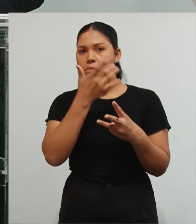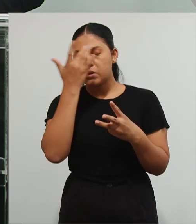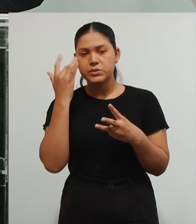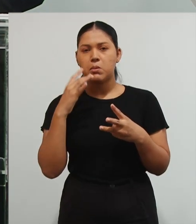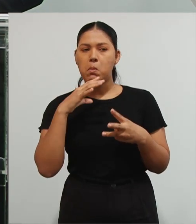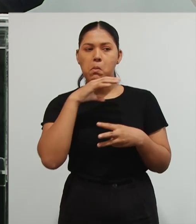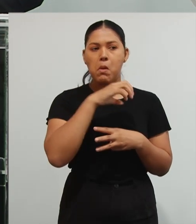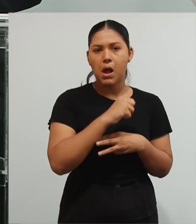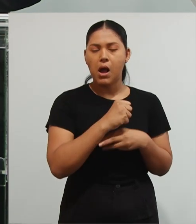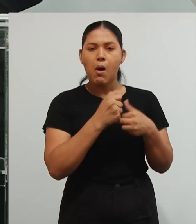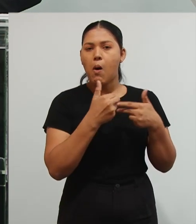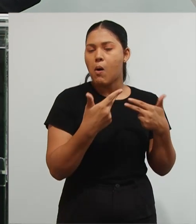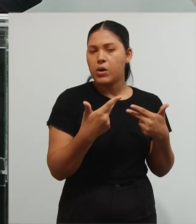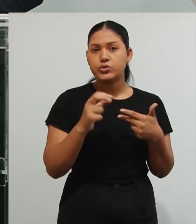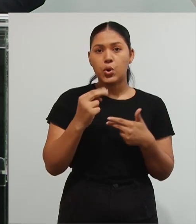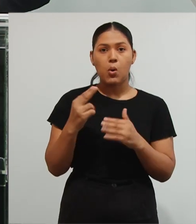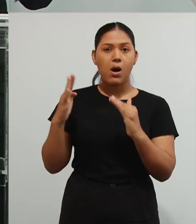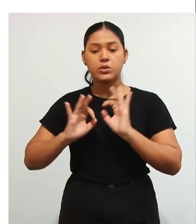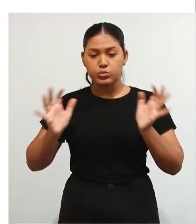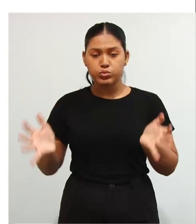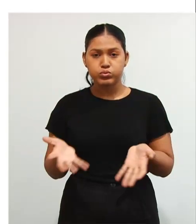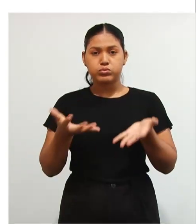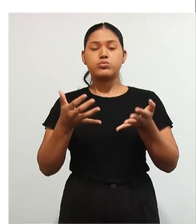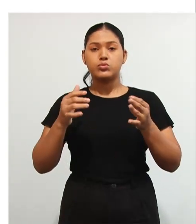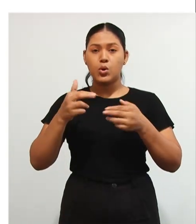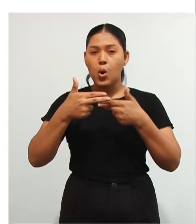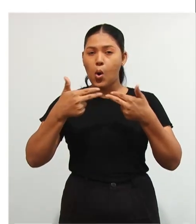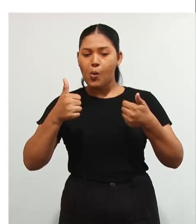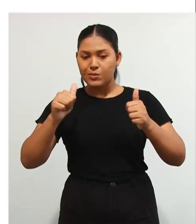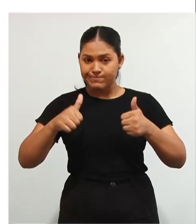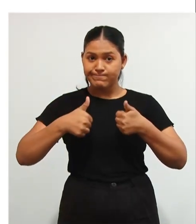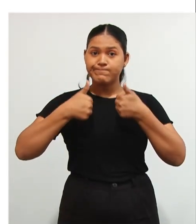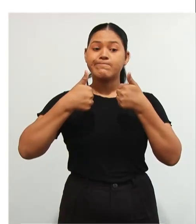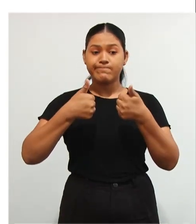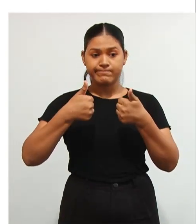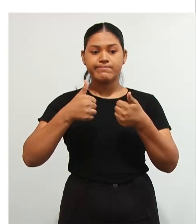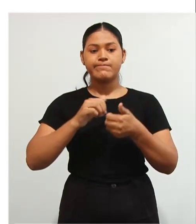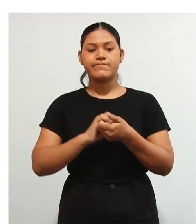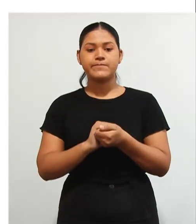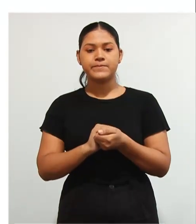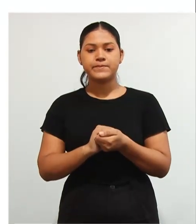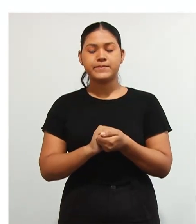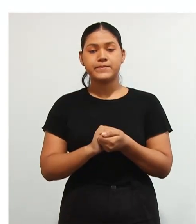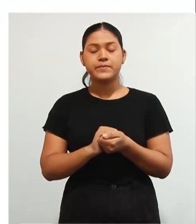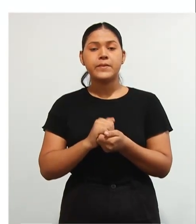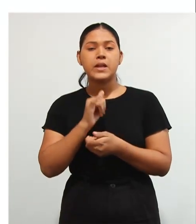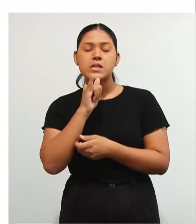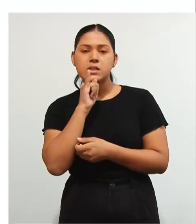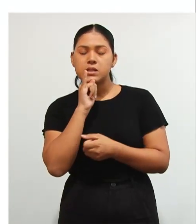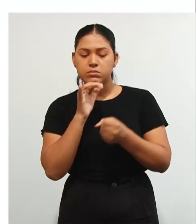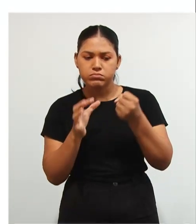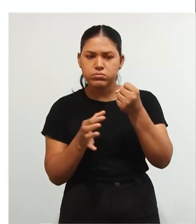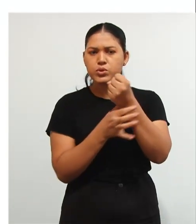fato. E isso tende a se deslocar melhor. Então, quando a sociedade está consumindo mais carne, a gente vai produzir mais carne. Quando a sociedade passa